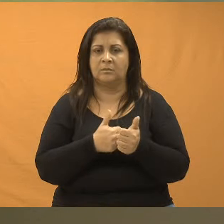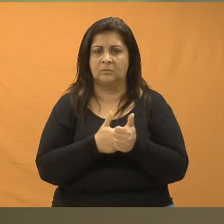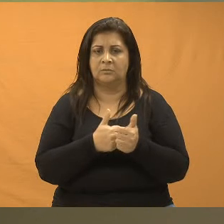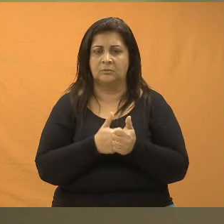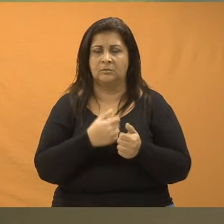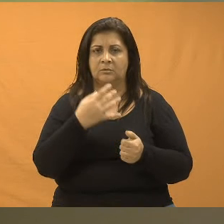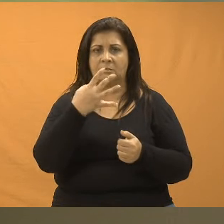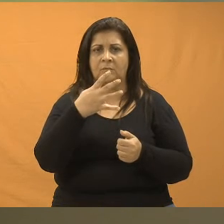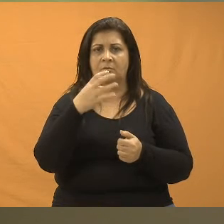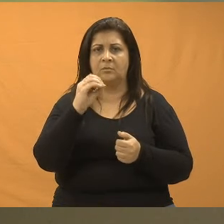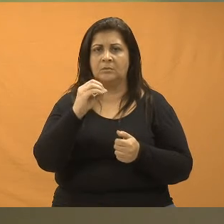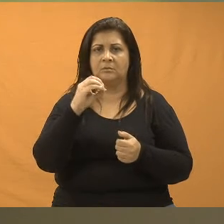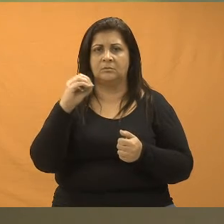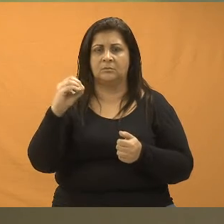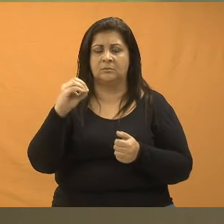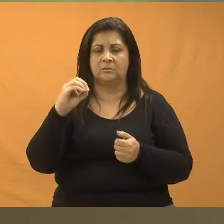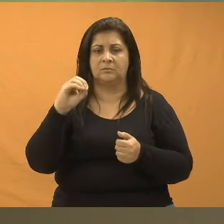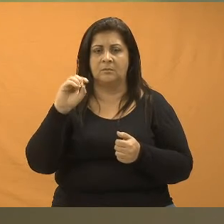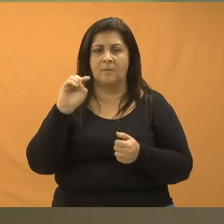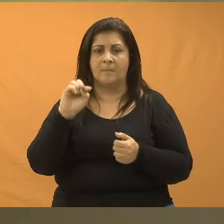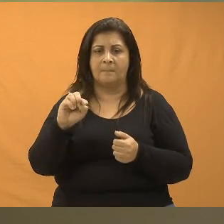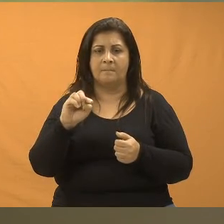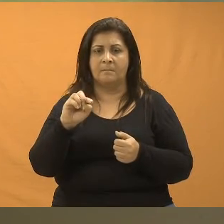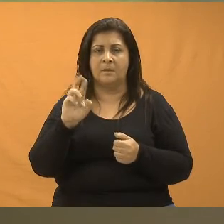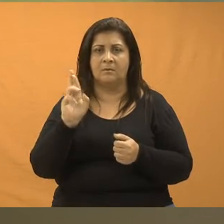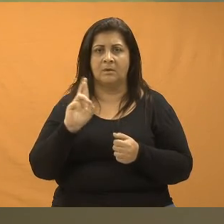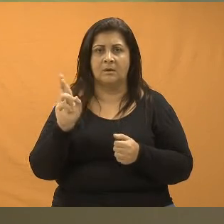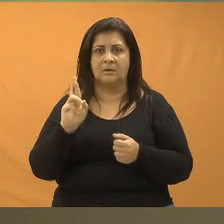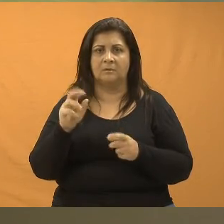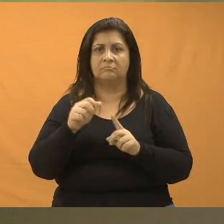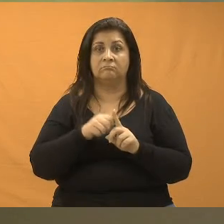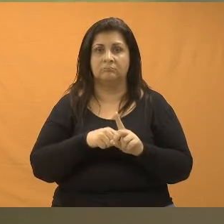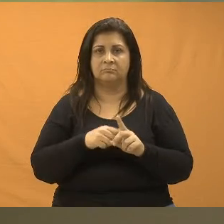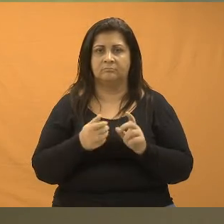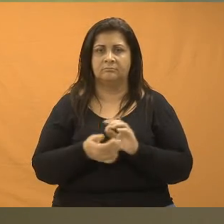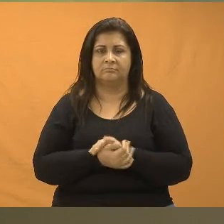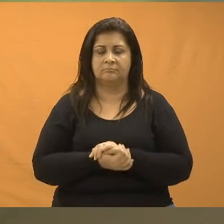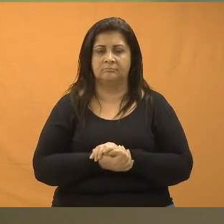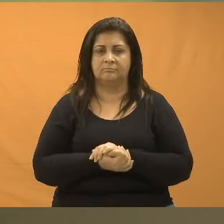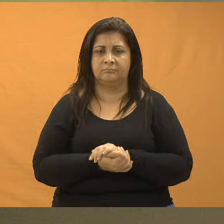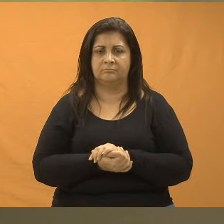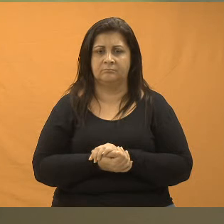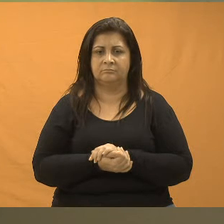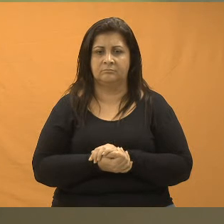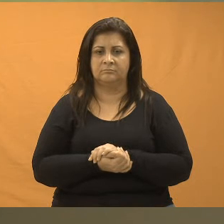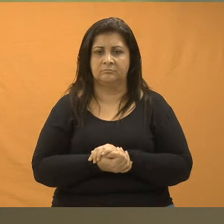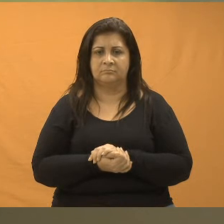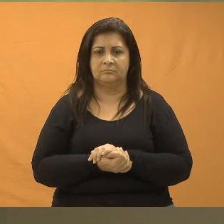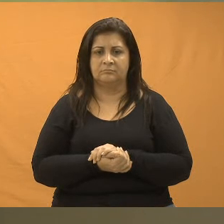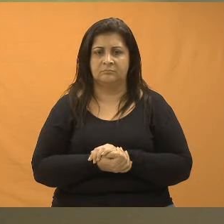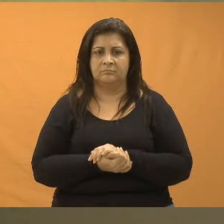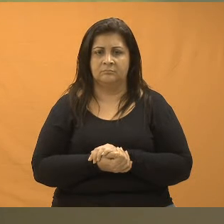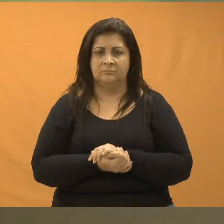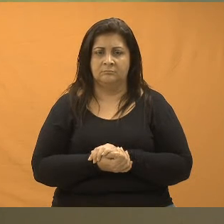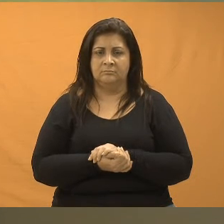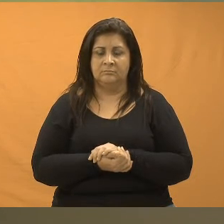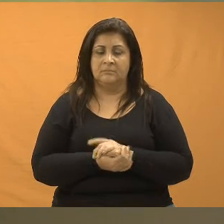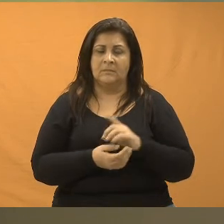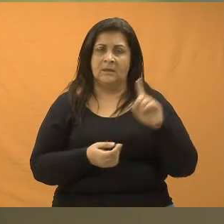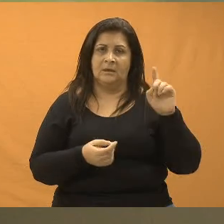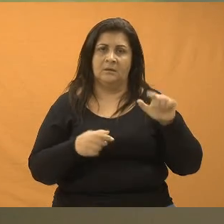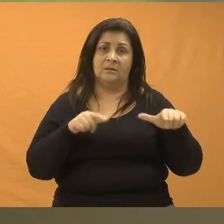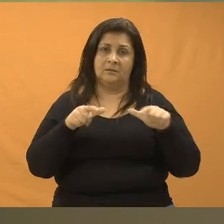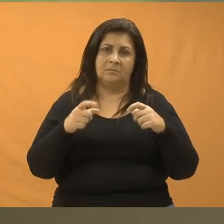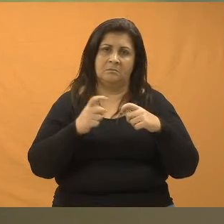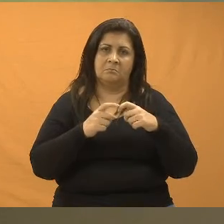de 450 mil reais. Então, realmente, eu que vivo nesse